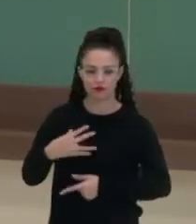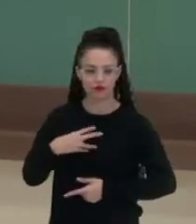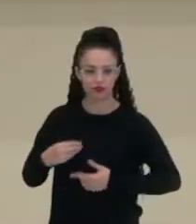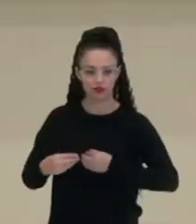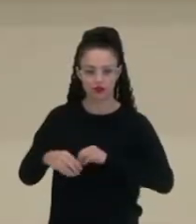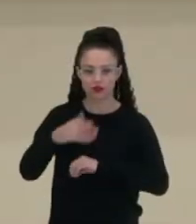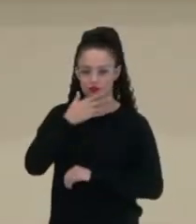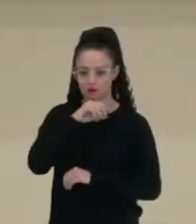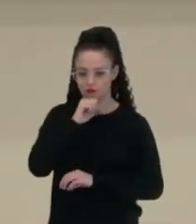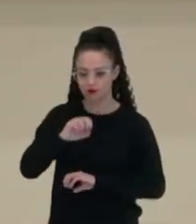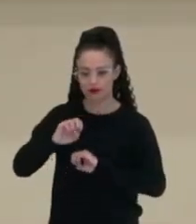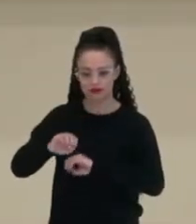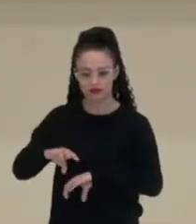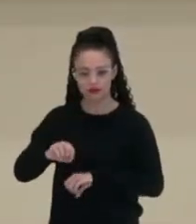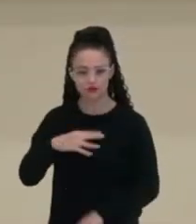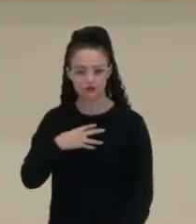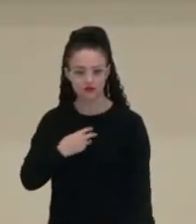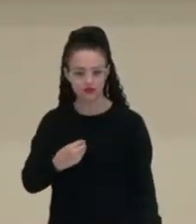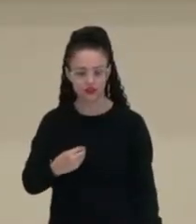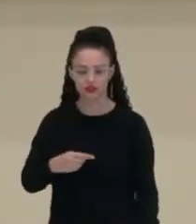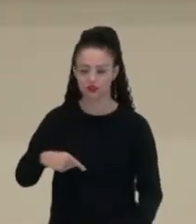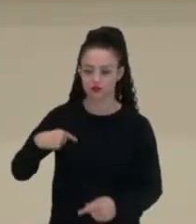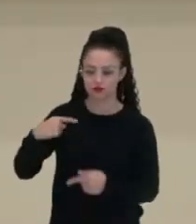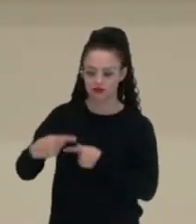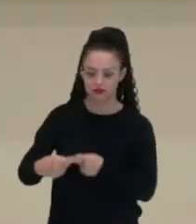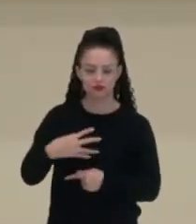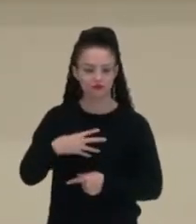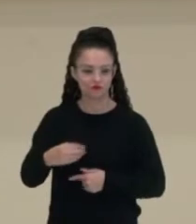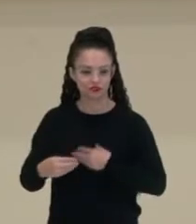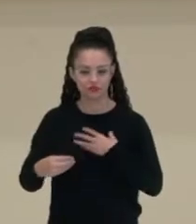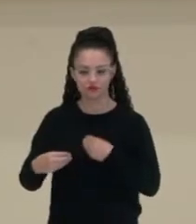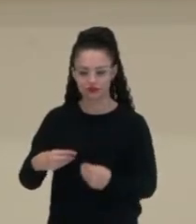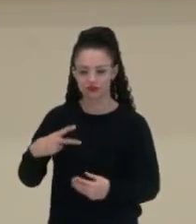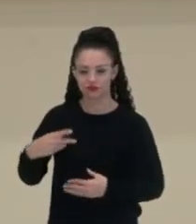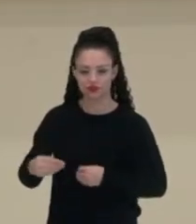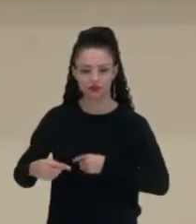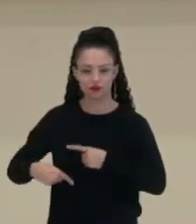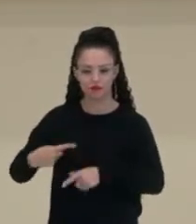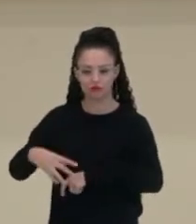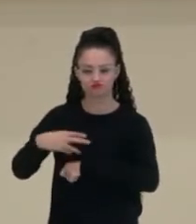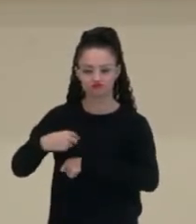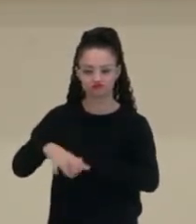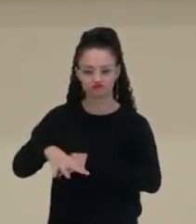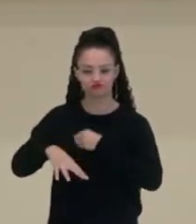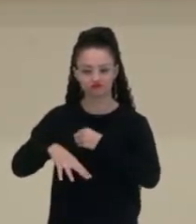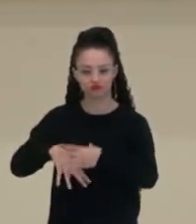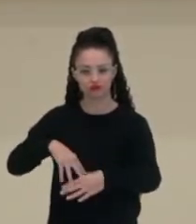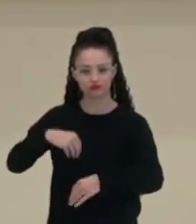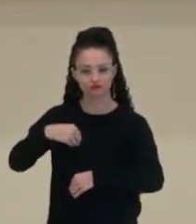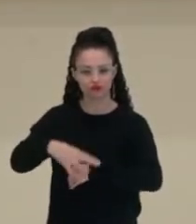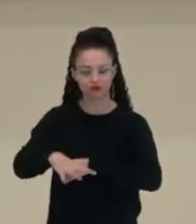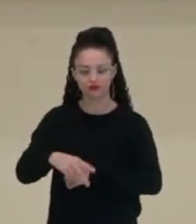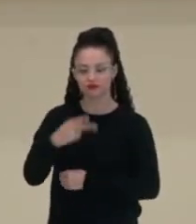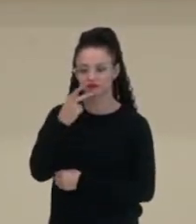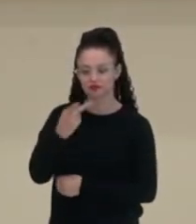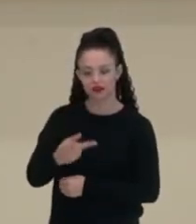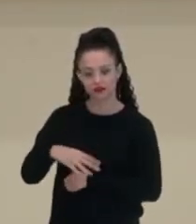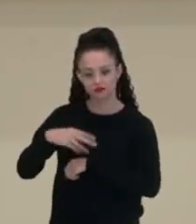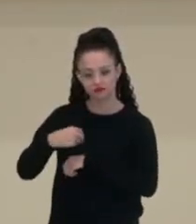Então, o pai vai passar lá para o seu filho e que vai passar para o filho dele e vai passando de forma oral. Então, através da